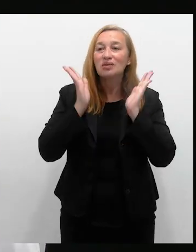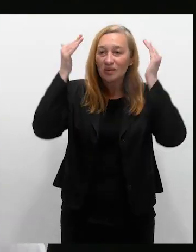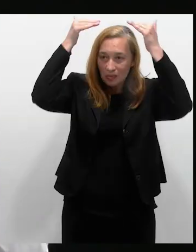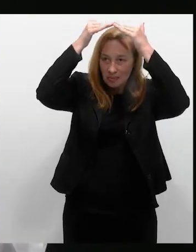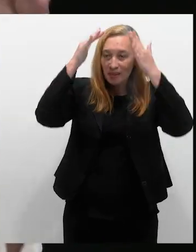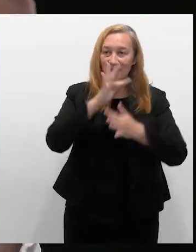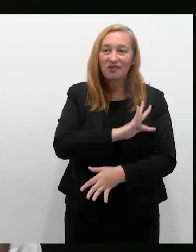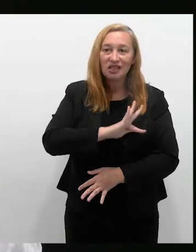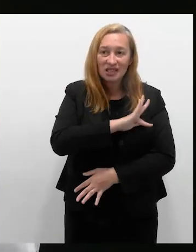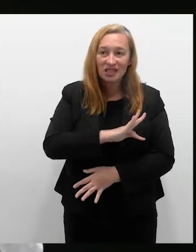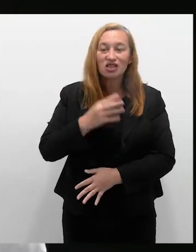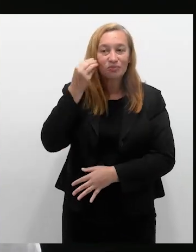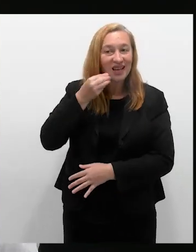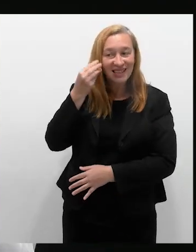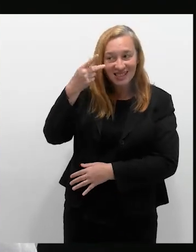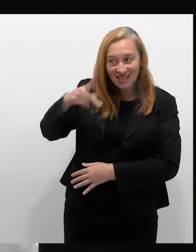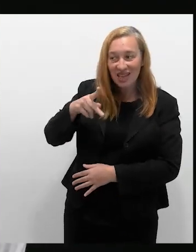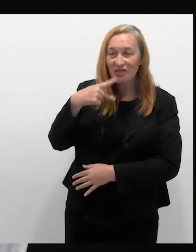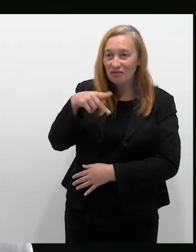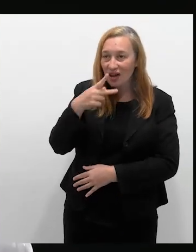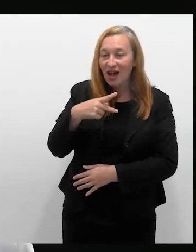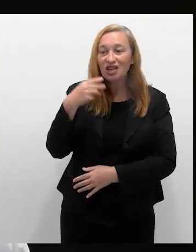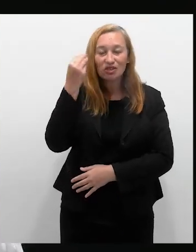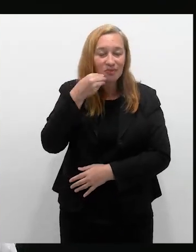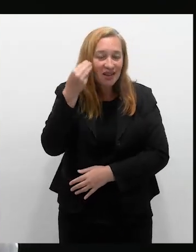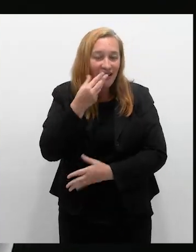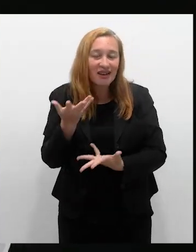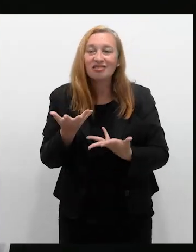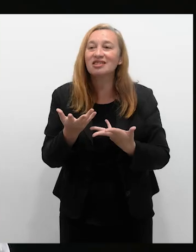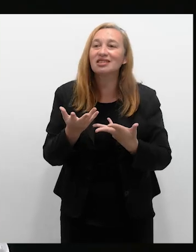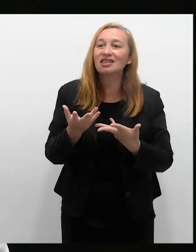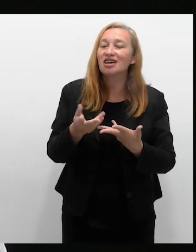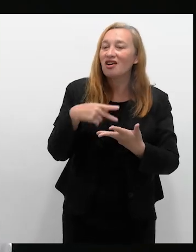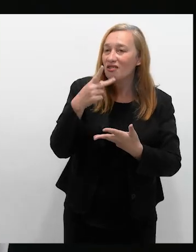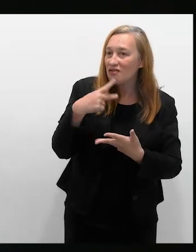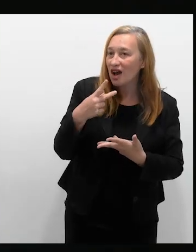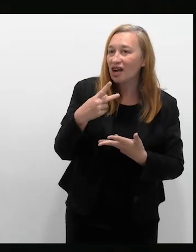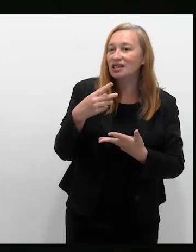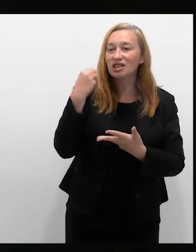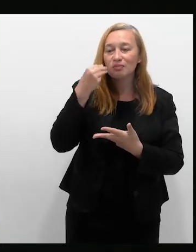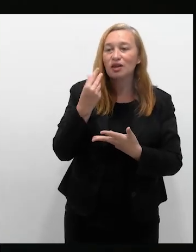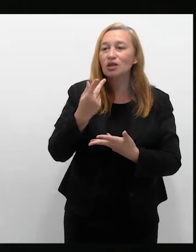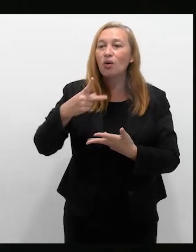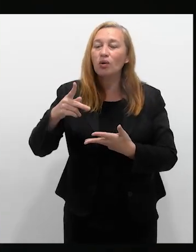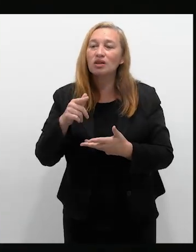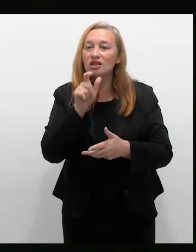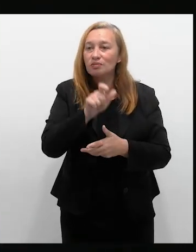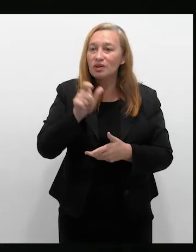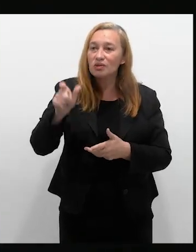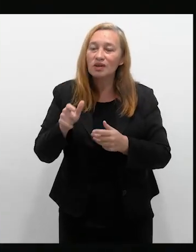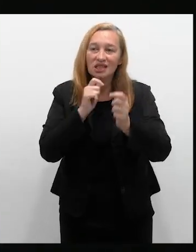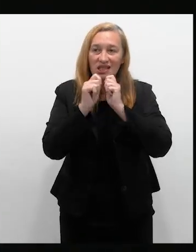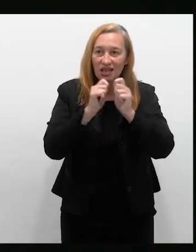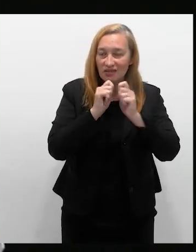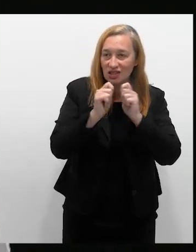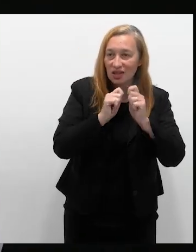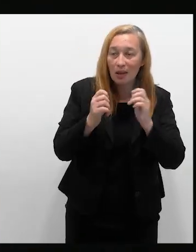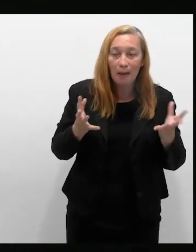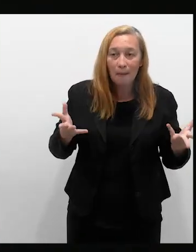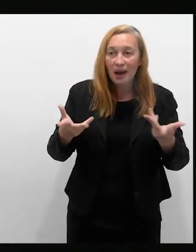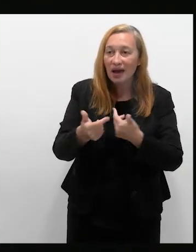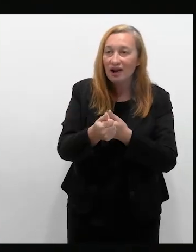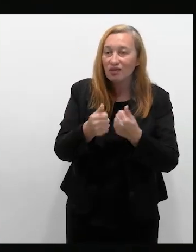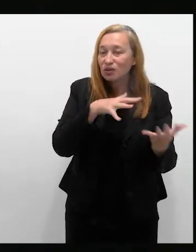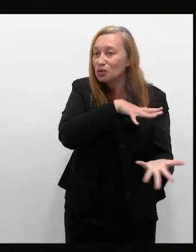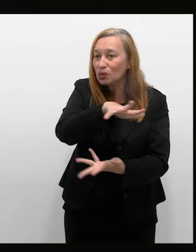conselhos, pessoas anônimas, inclusive o Papa Francisco fala de algumas experiências dele, conta experiências, fala da experiência das